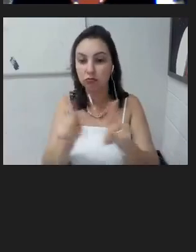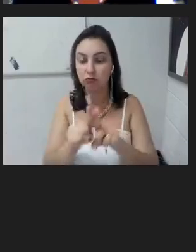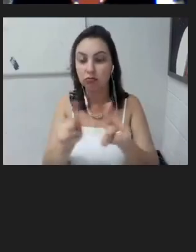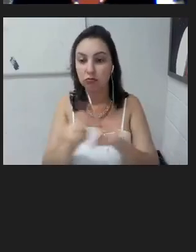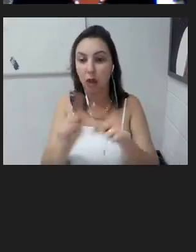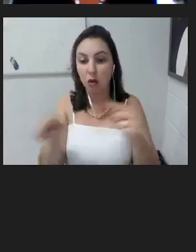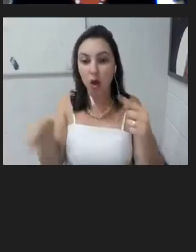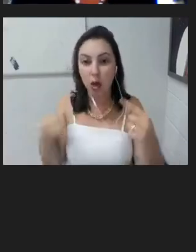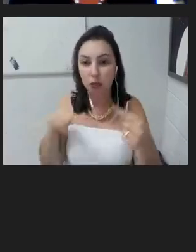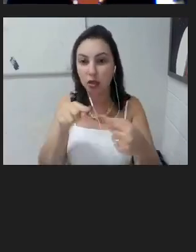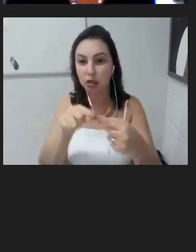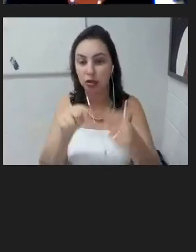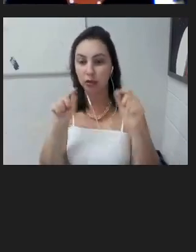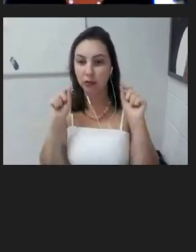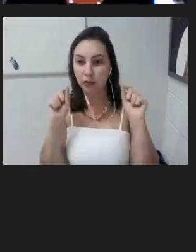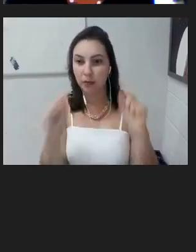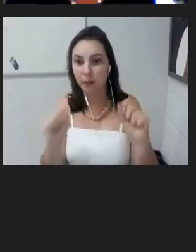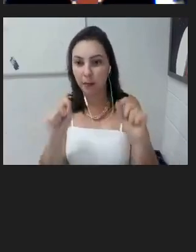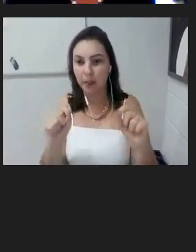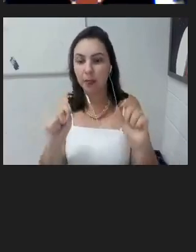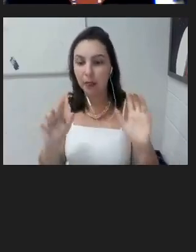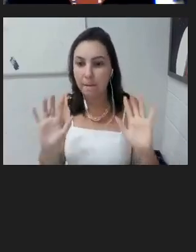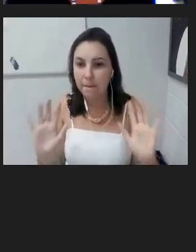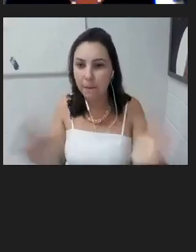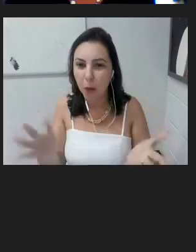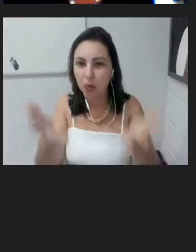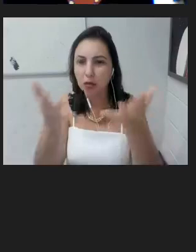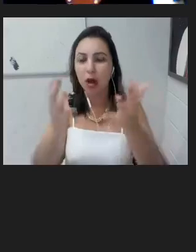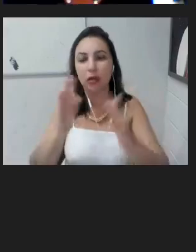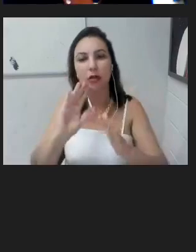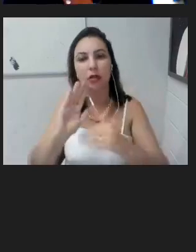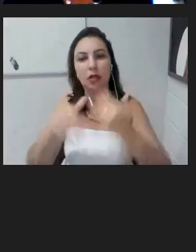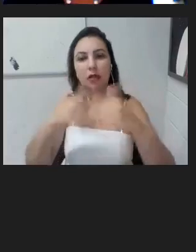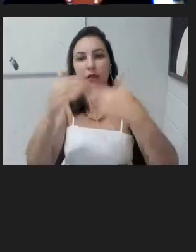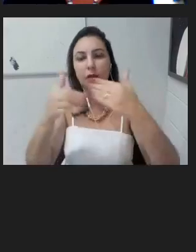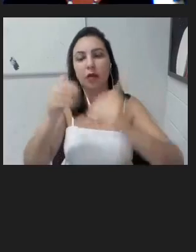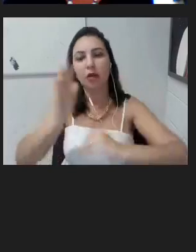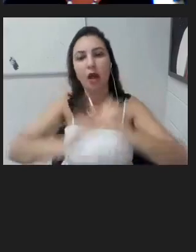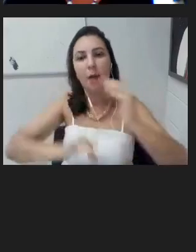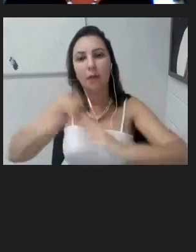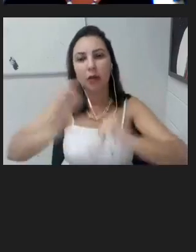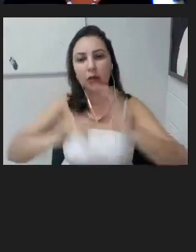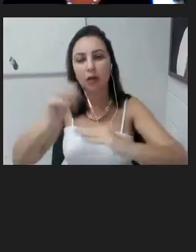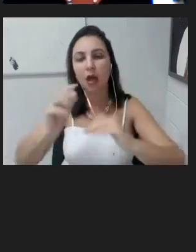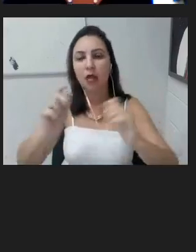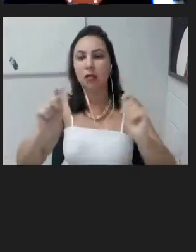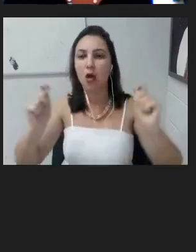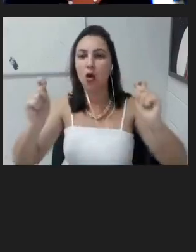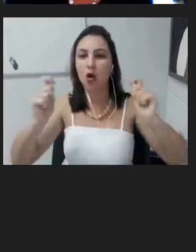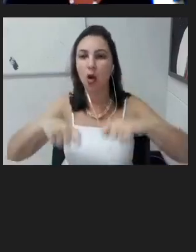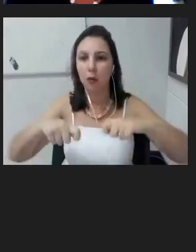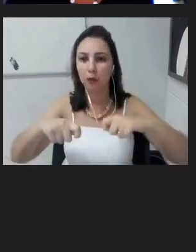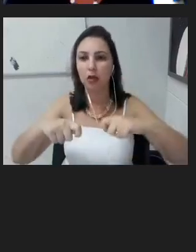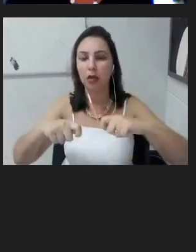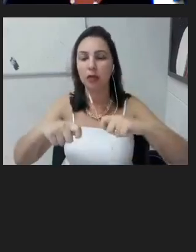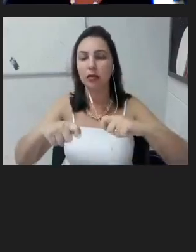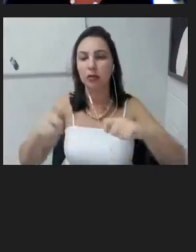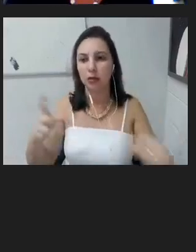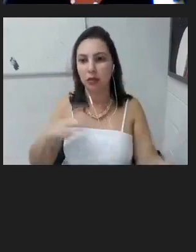objetivas de promoção, de desenvolvimento das habilidades e das competências que eles colocam